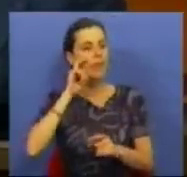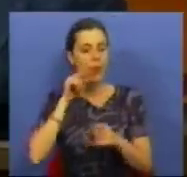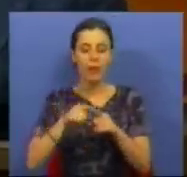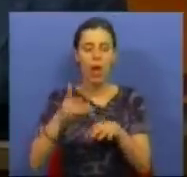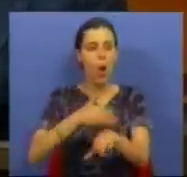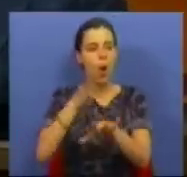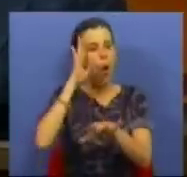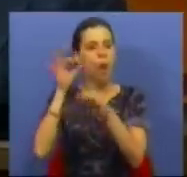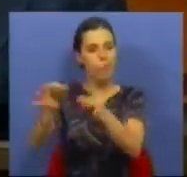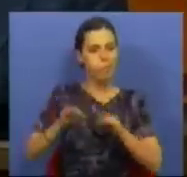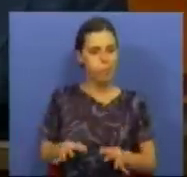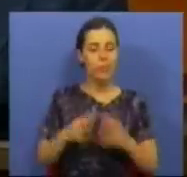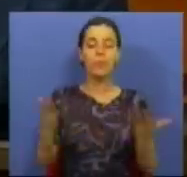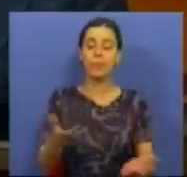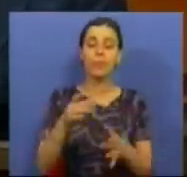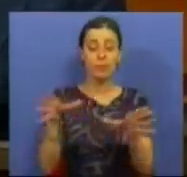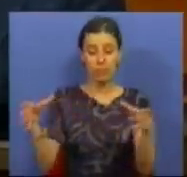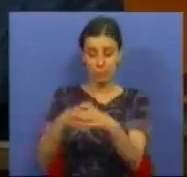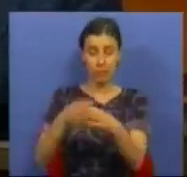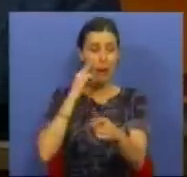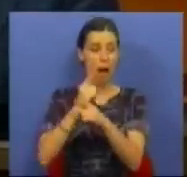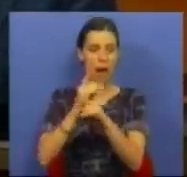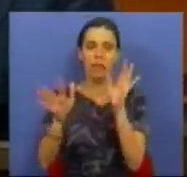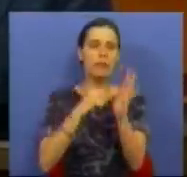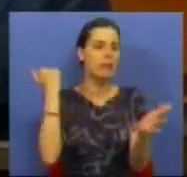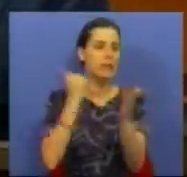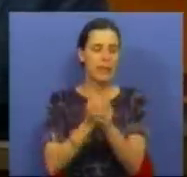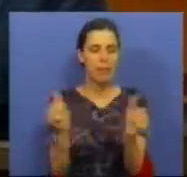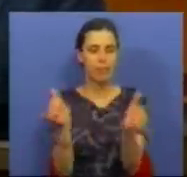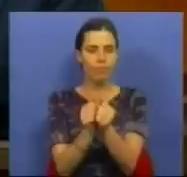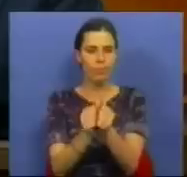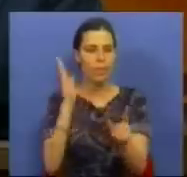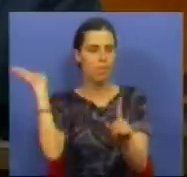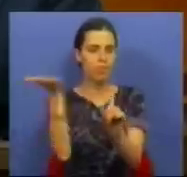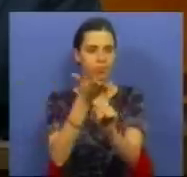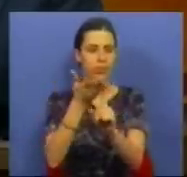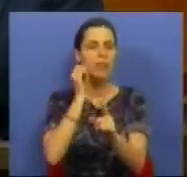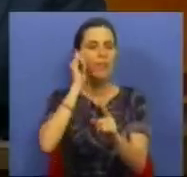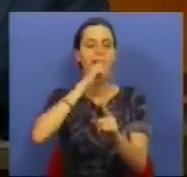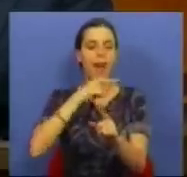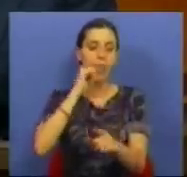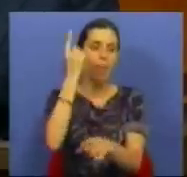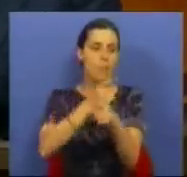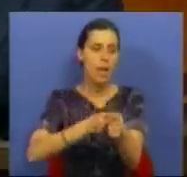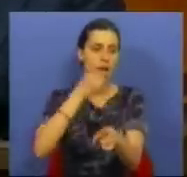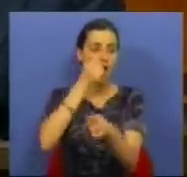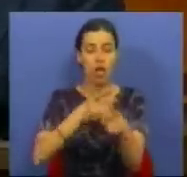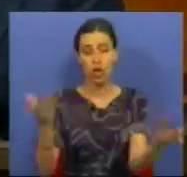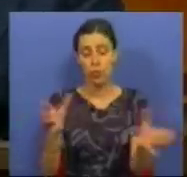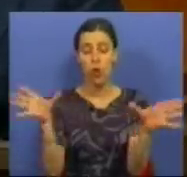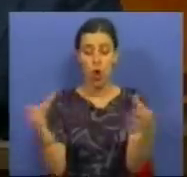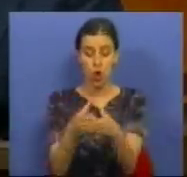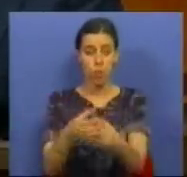sejam antecipadas. O Bloco Central sempre esteve lado a lado na penalização dos suspeitos do costume. O